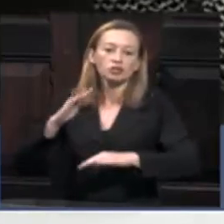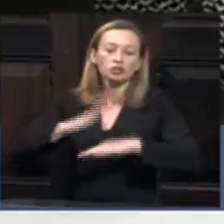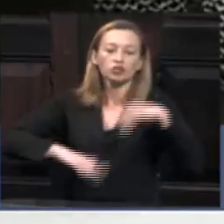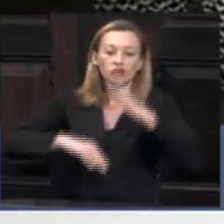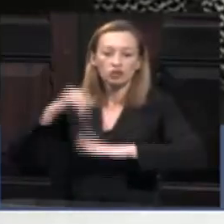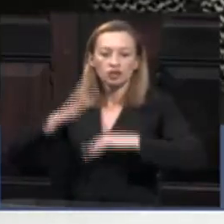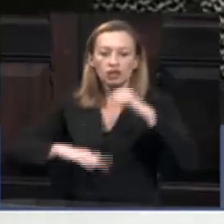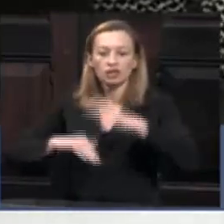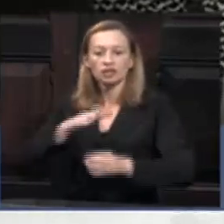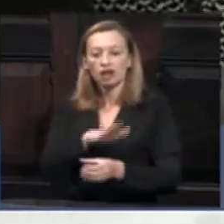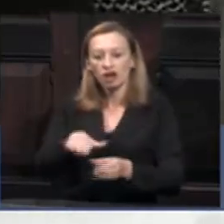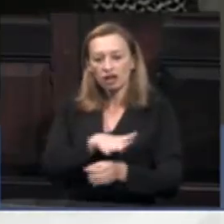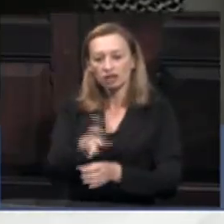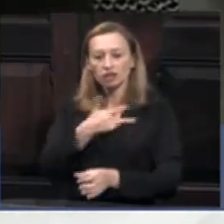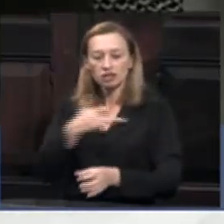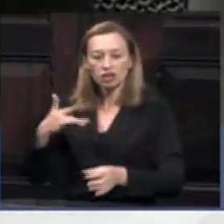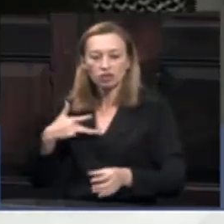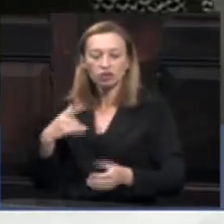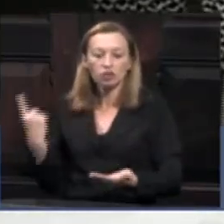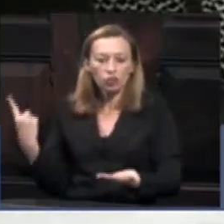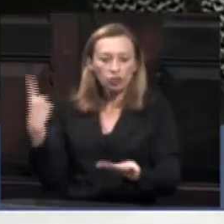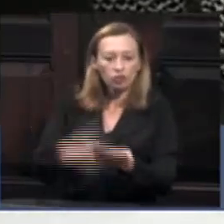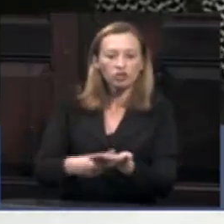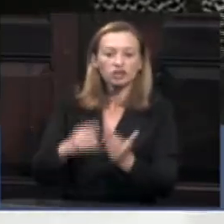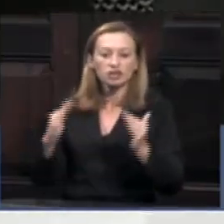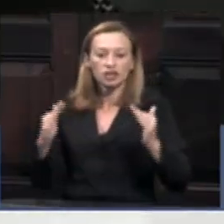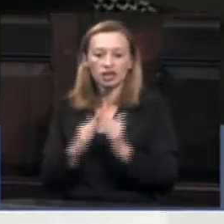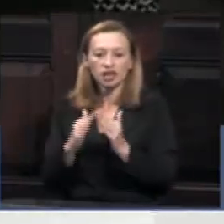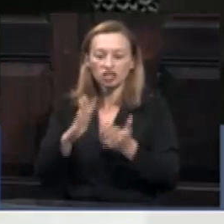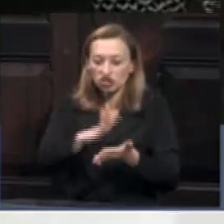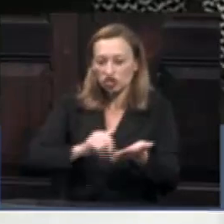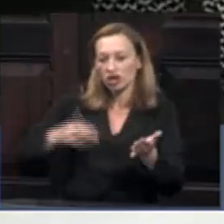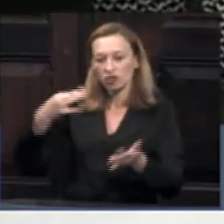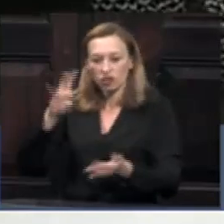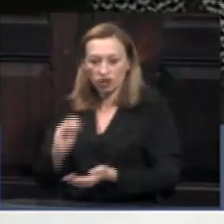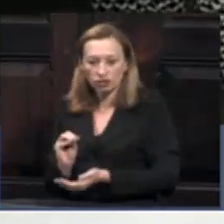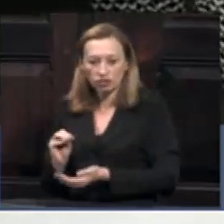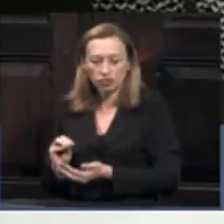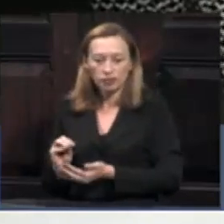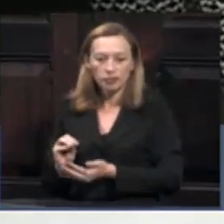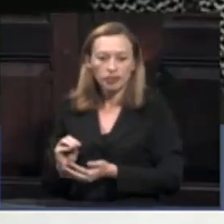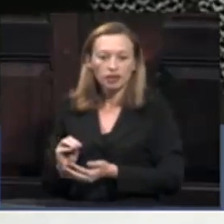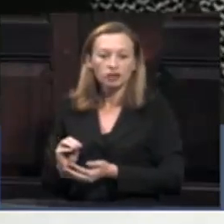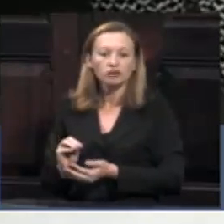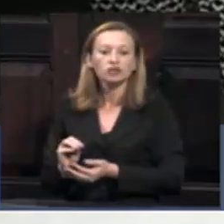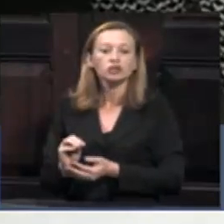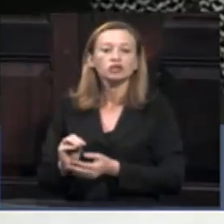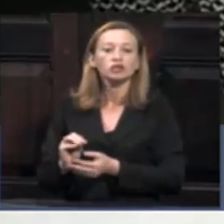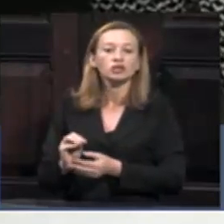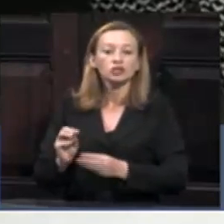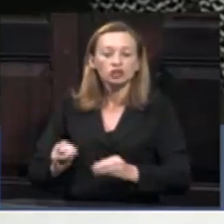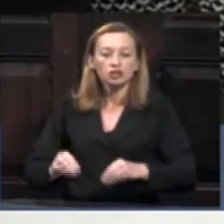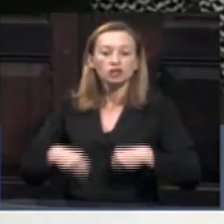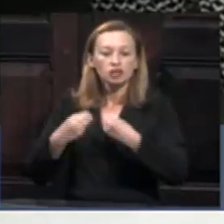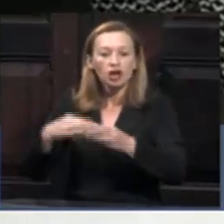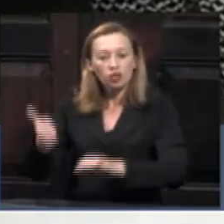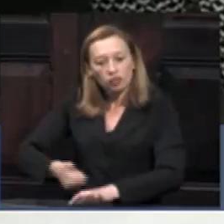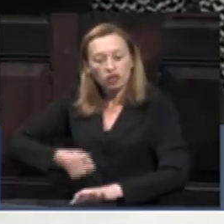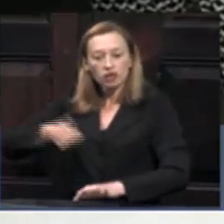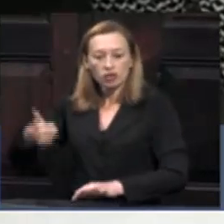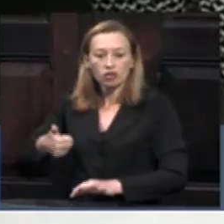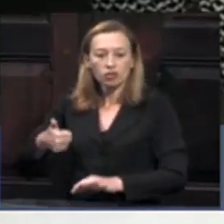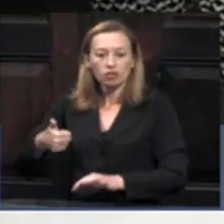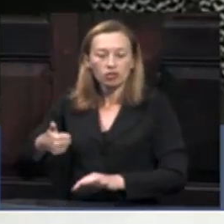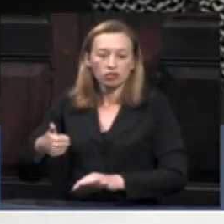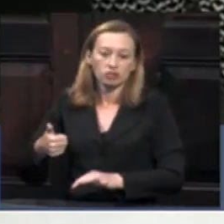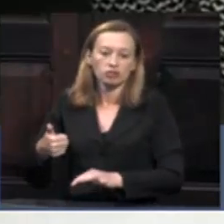É compromisso dessa casa derrubar esses vetos e dar condição ao novo